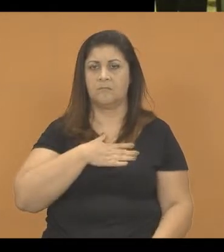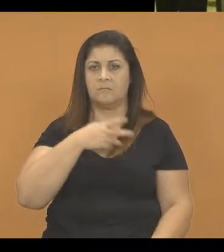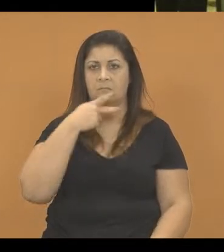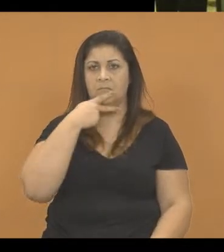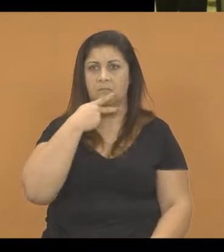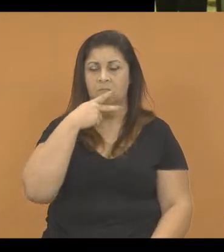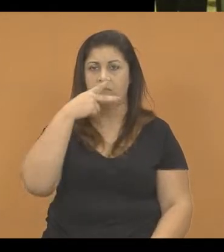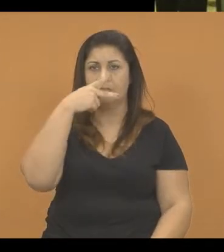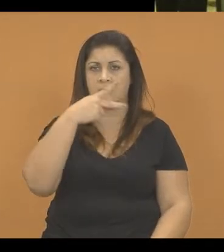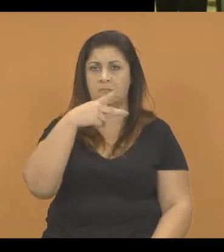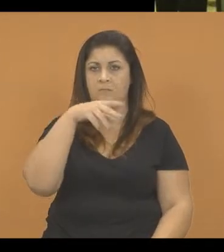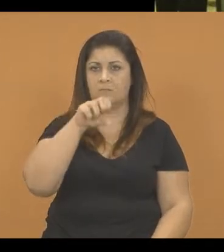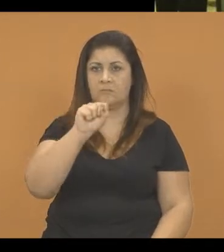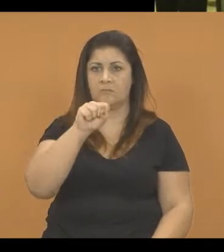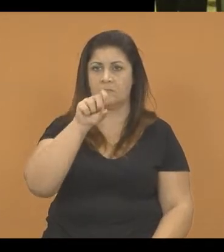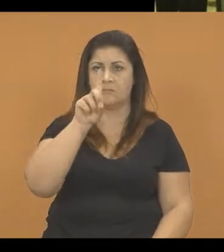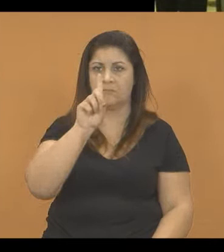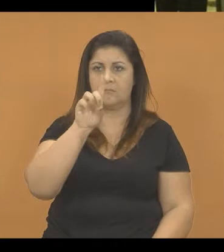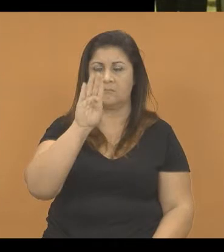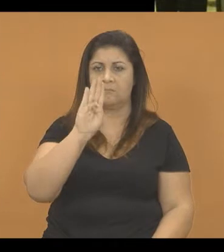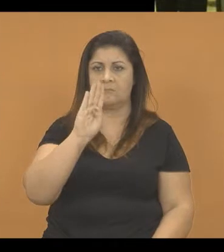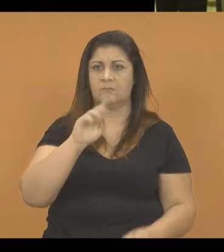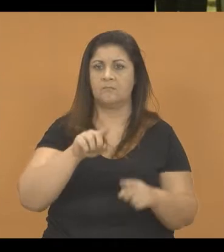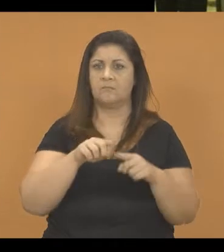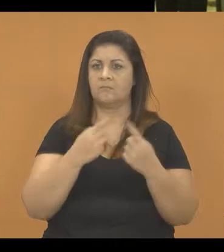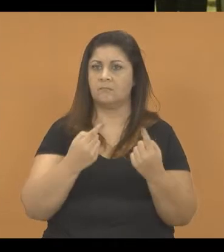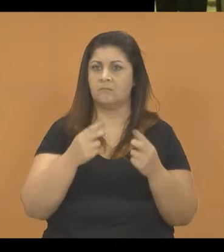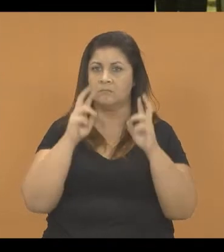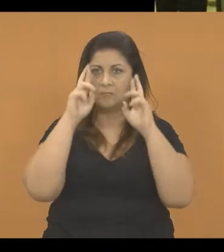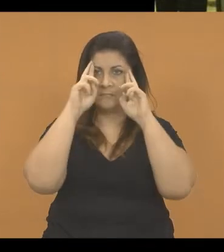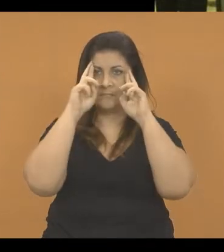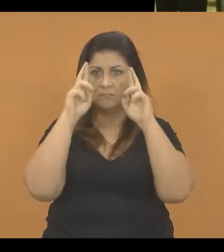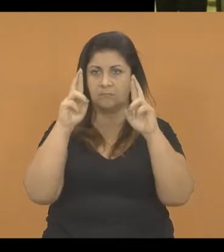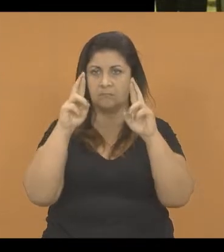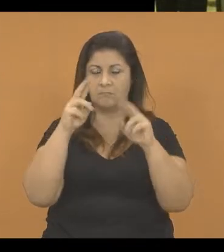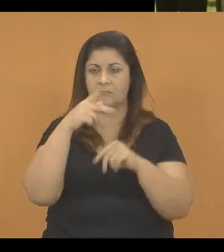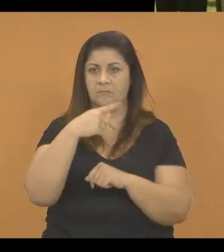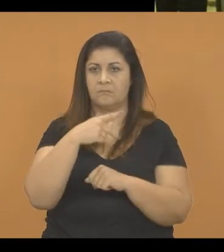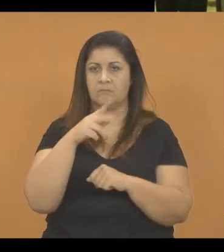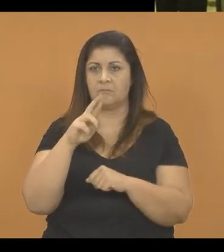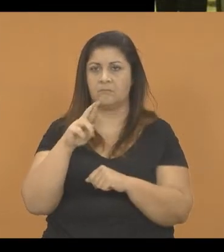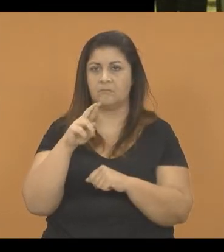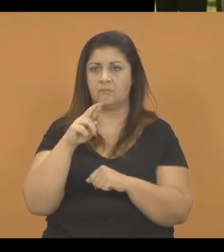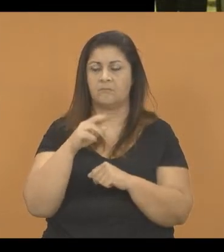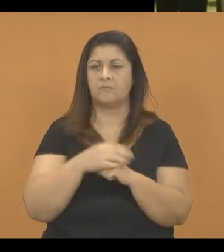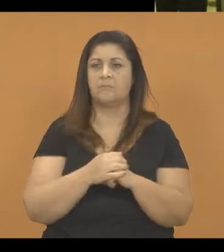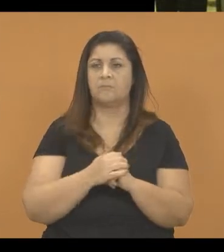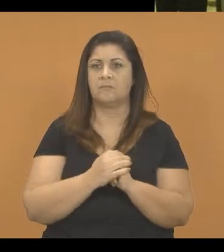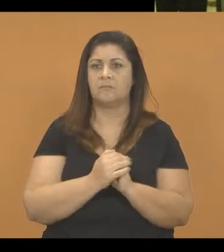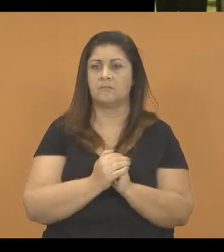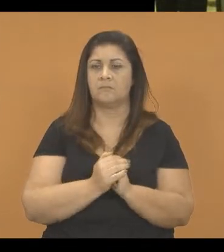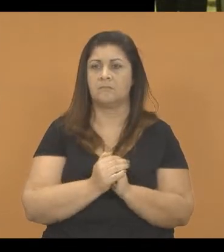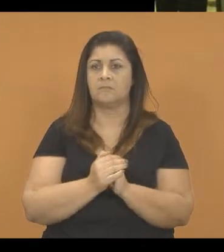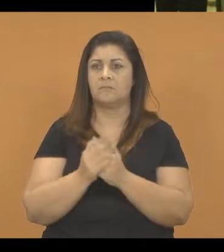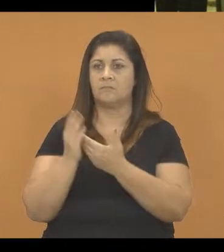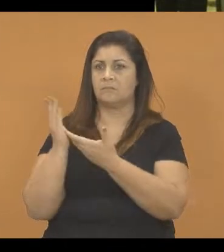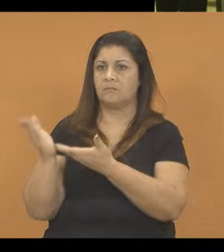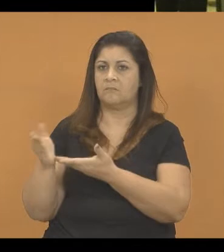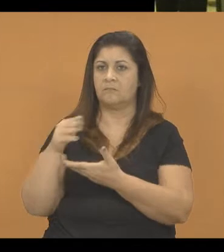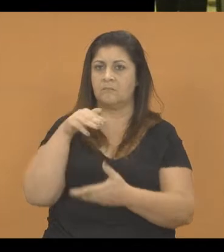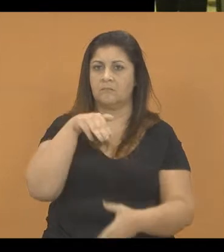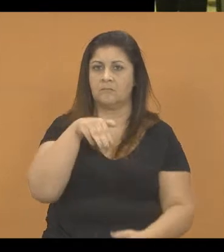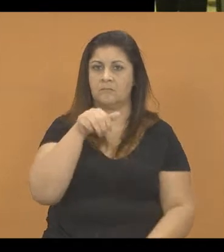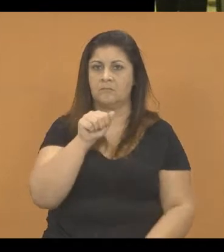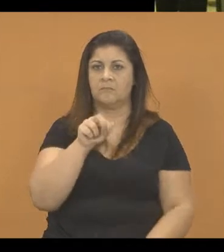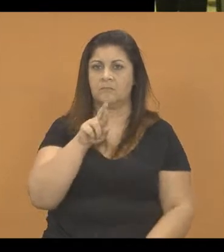o psdb a minha casa mas tenho o maior respeito pelos companheiros do pr pelo deputado marcio alvino que sempre